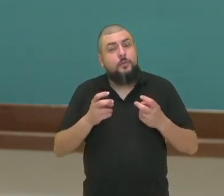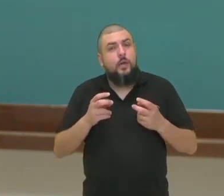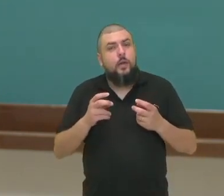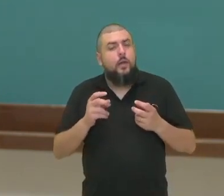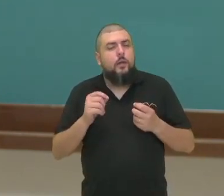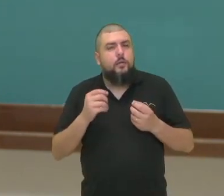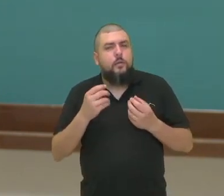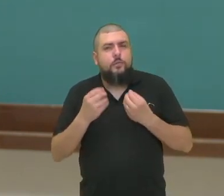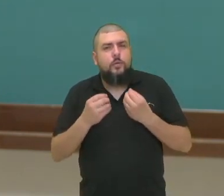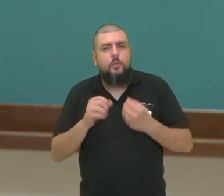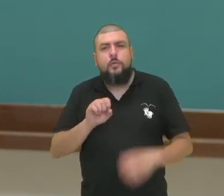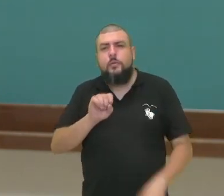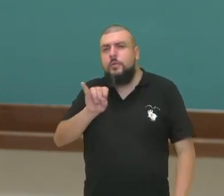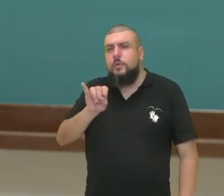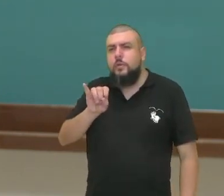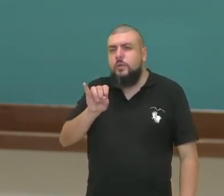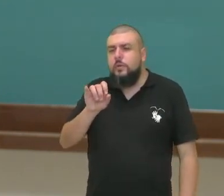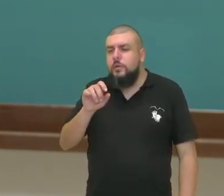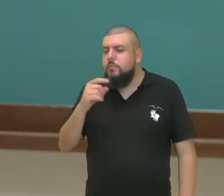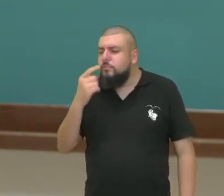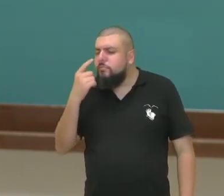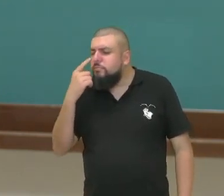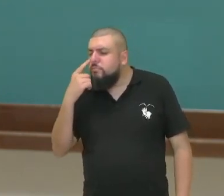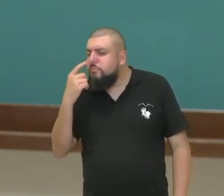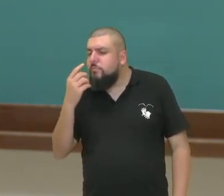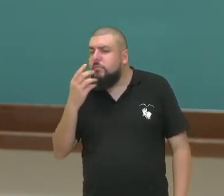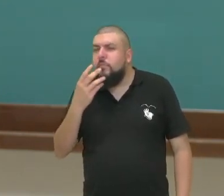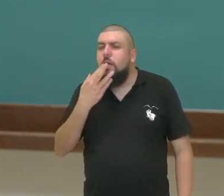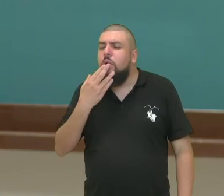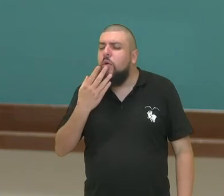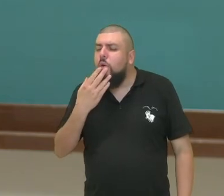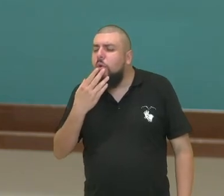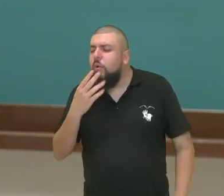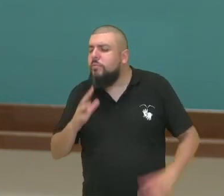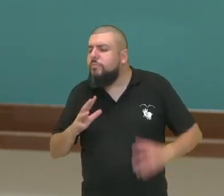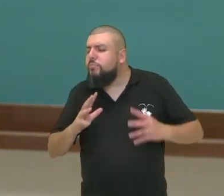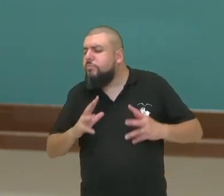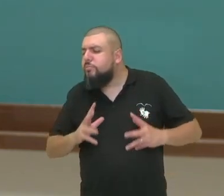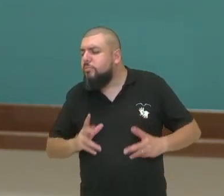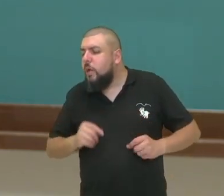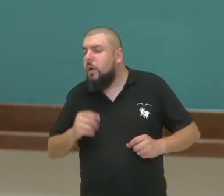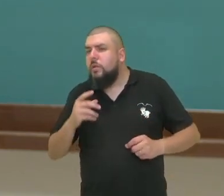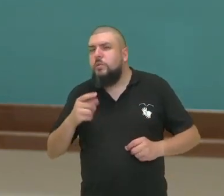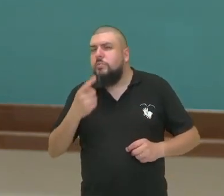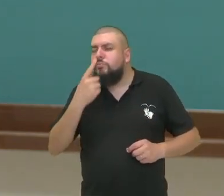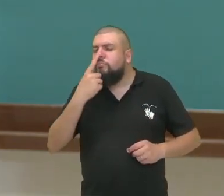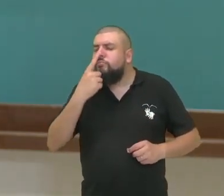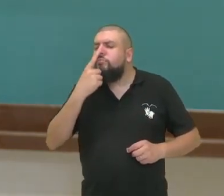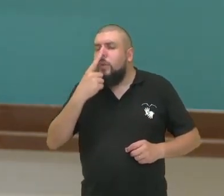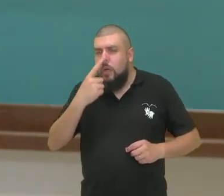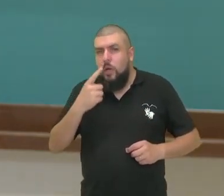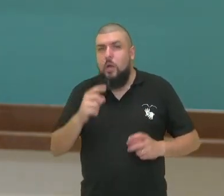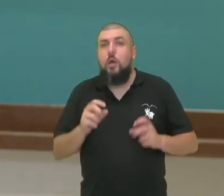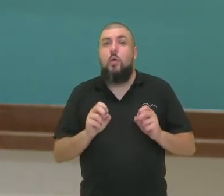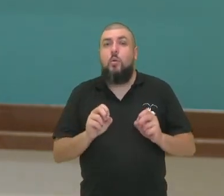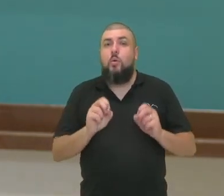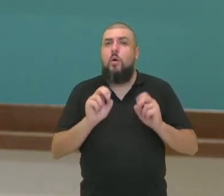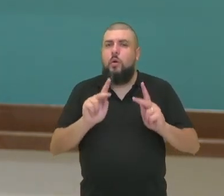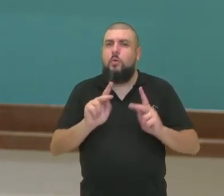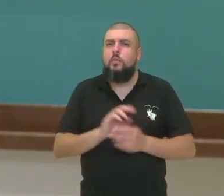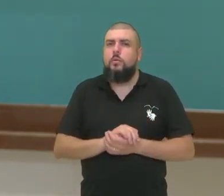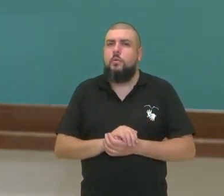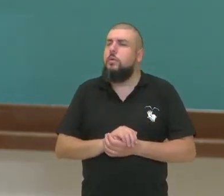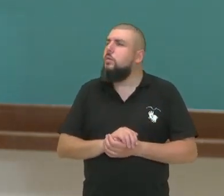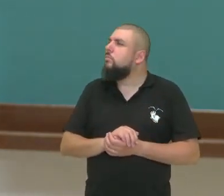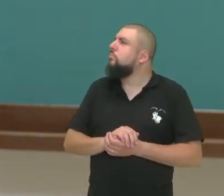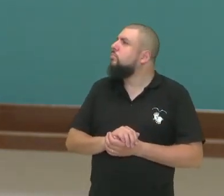cheirinho agradável, é cheiroso, é quente, é amargo e os efeitos internos despertos em cada um de nós. Então esses